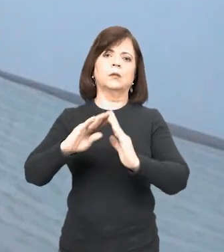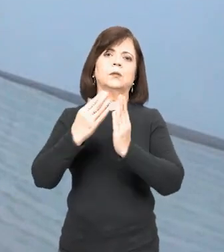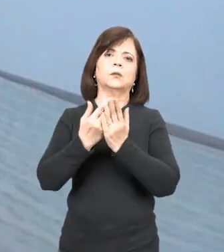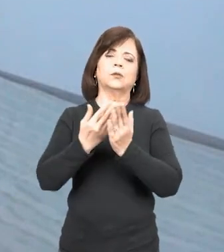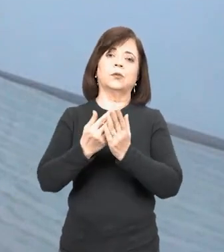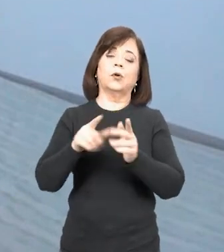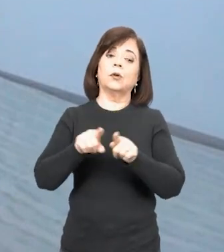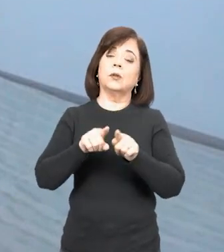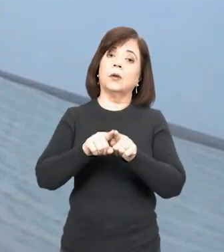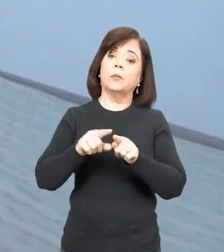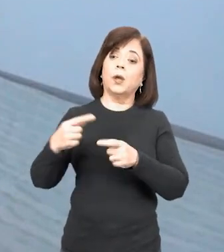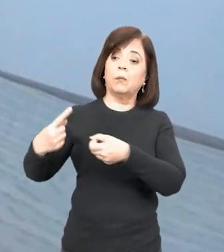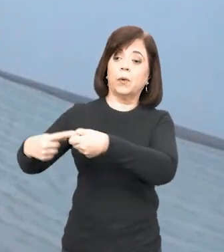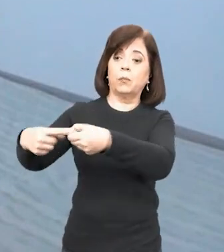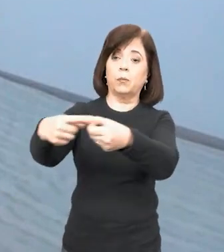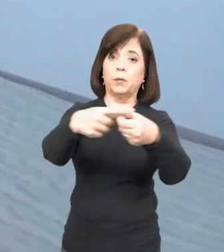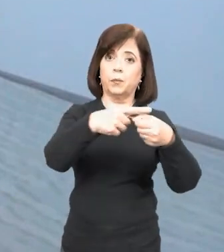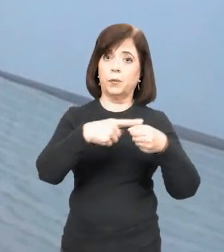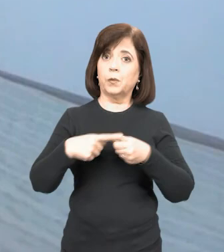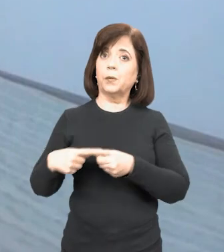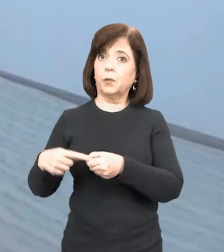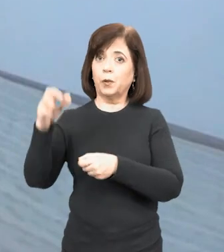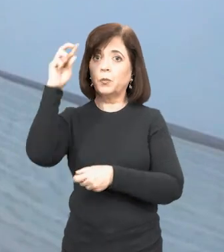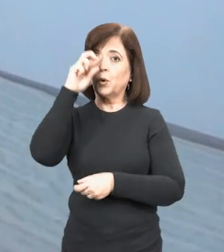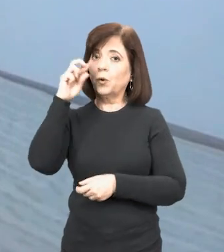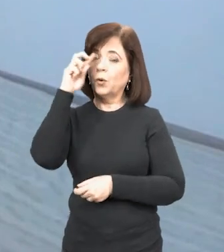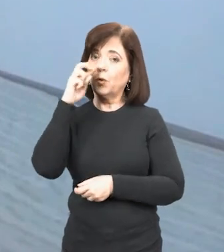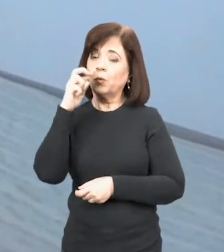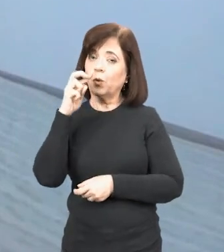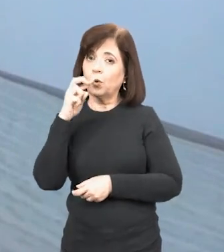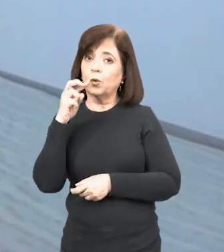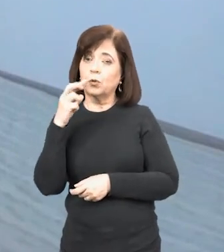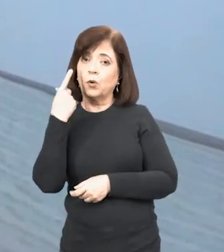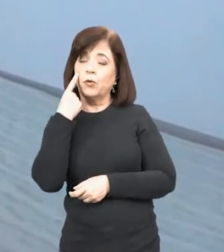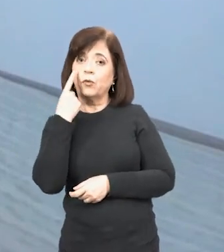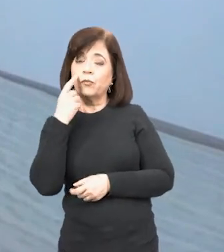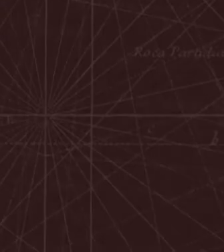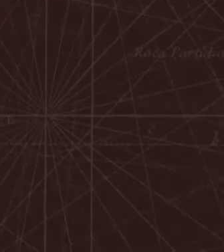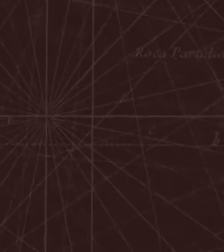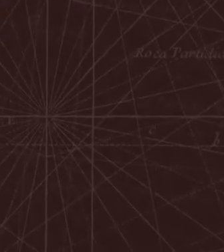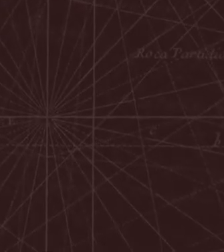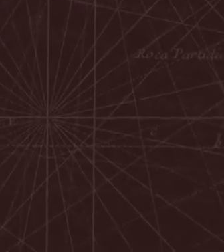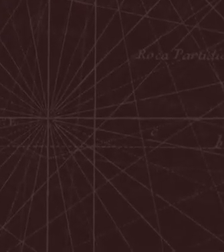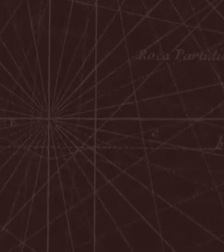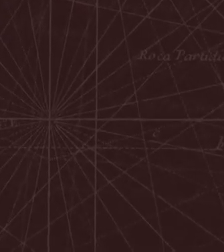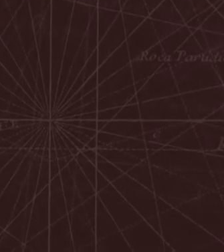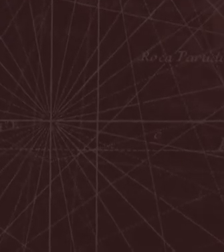às demais promotorias naturais, contando elas com o apoio da Força Tarefa ou não.